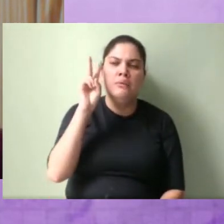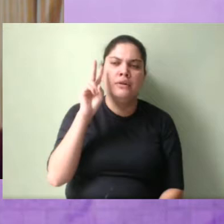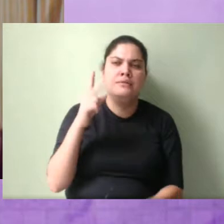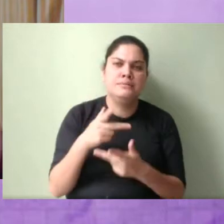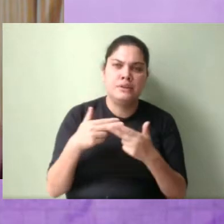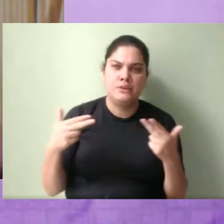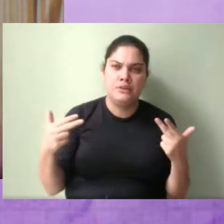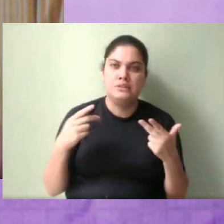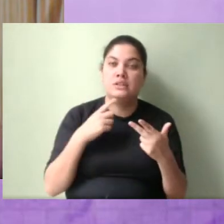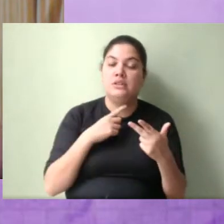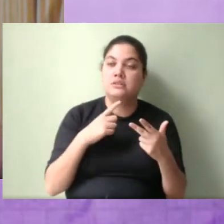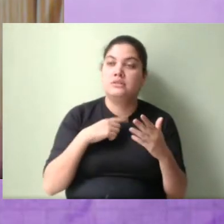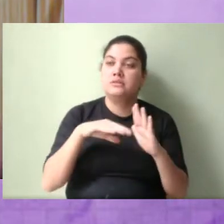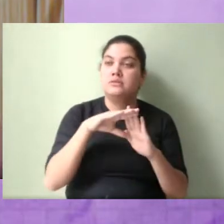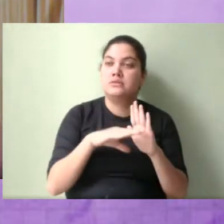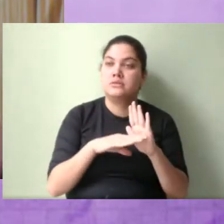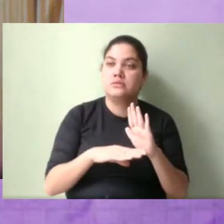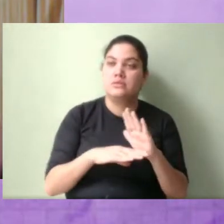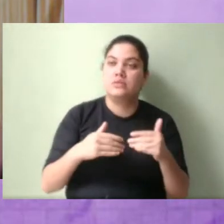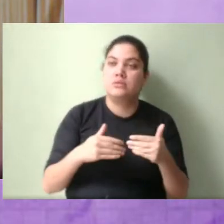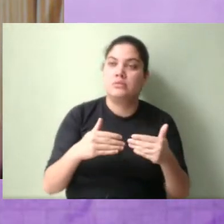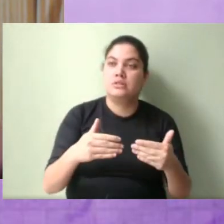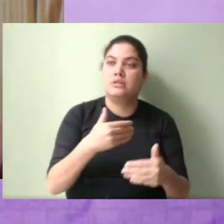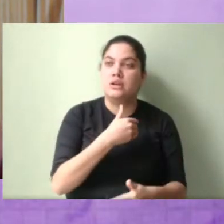mesmo. E assim,